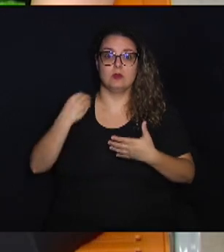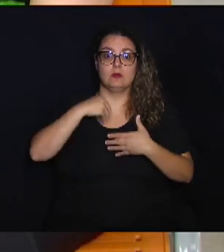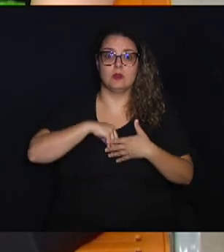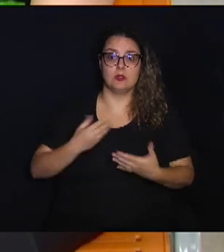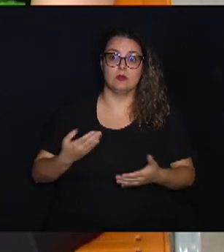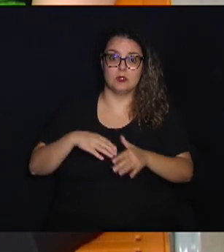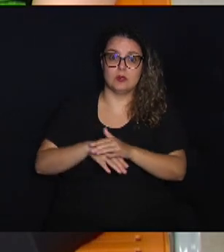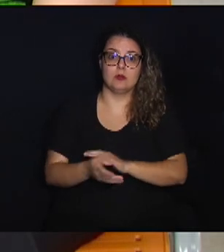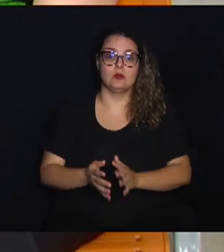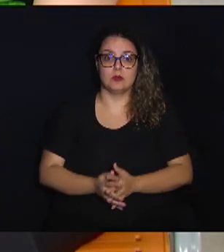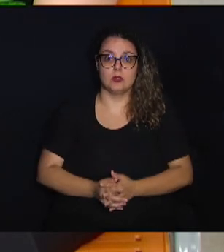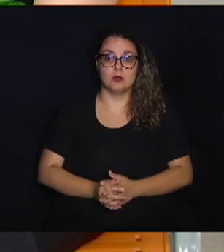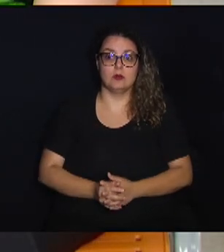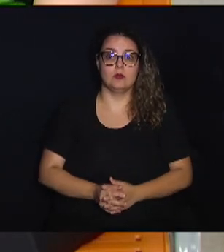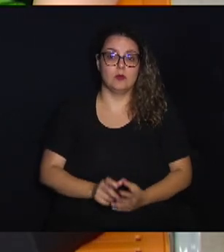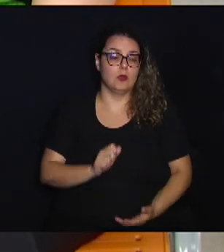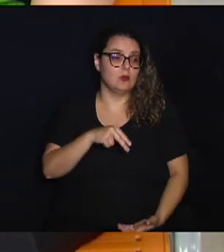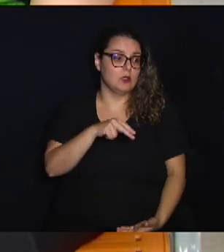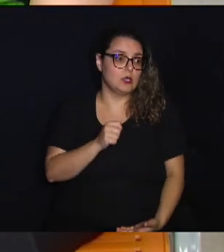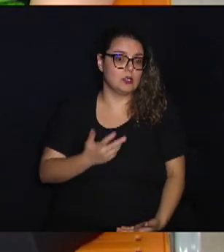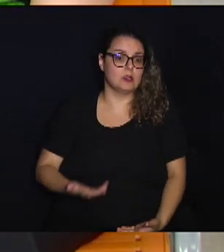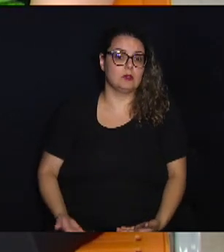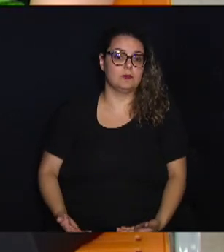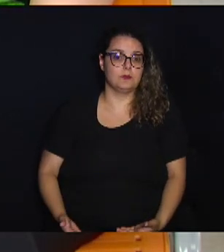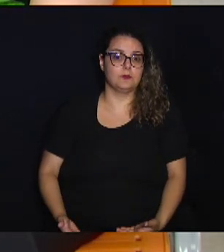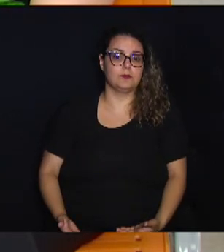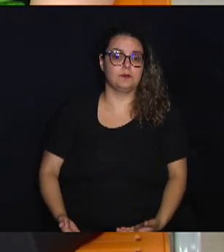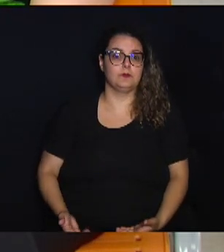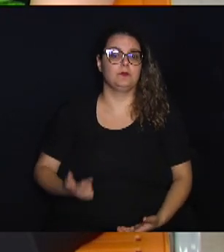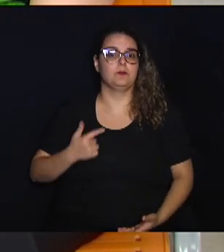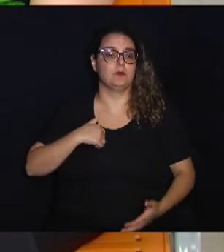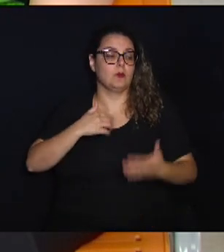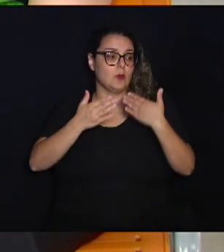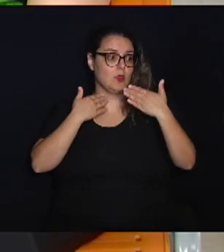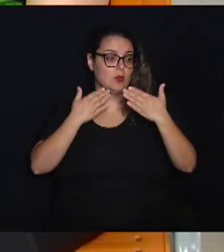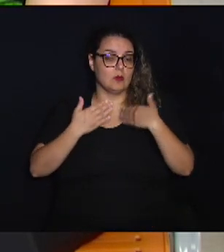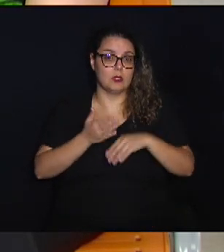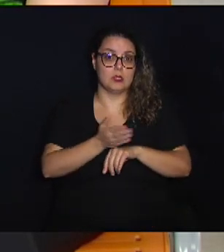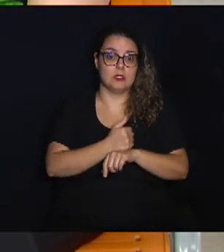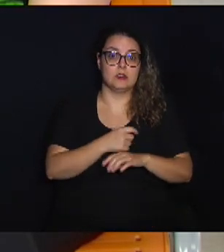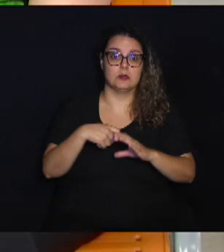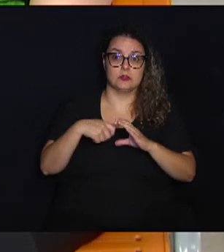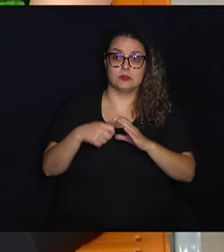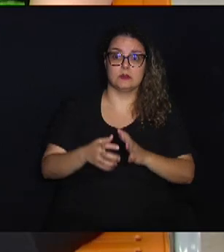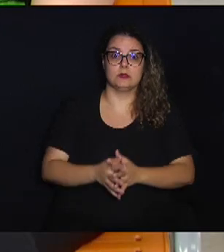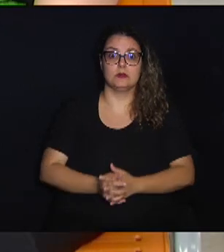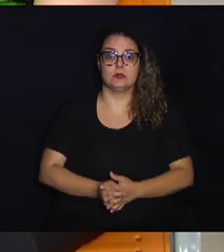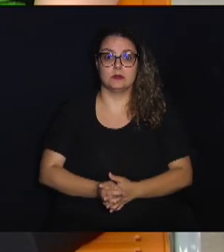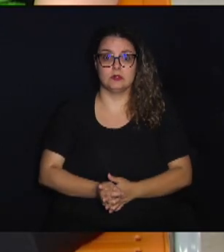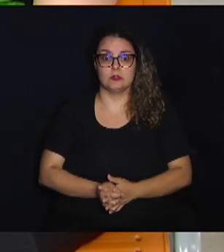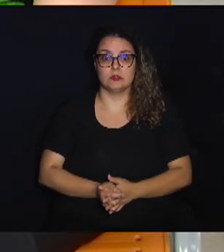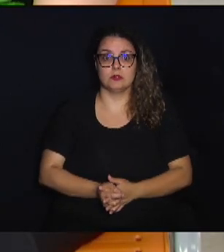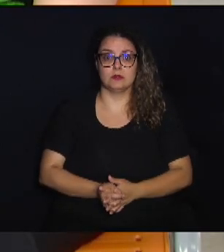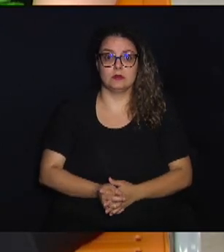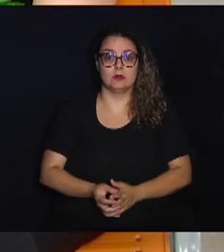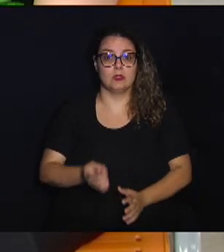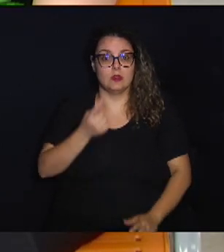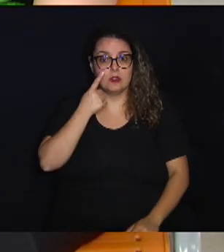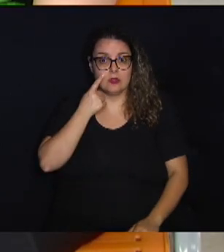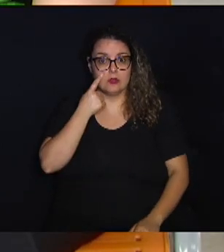hábito. Bom, Ana Júlia, eu estava conversando com você, inclusive antes do início da gravação, dando uma olhadinha aqui nos